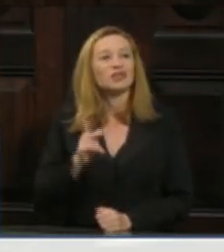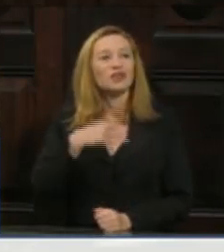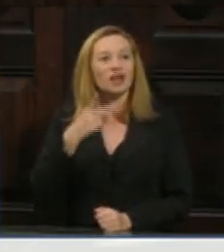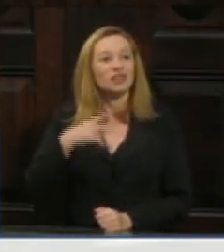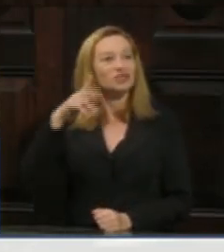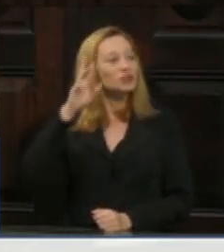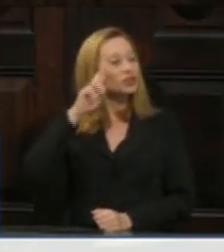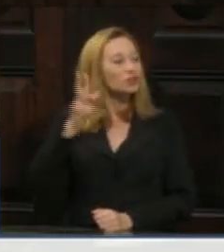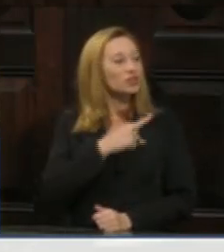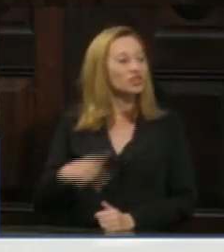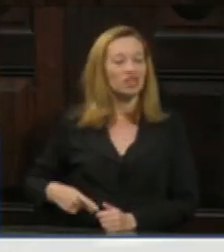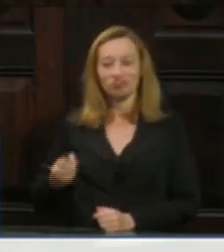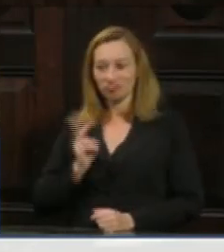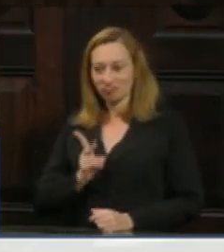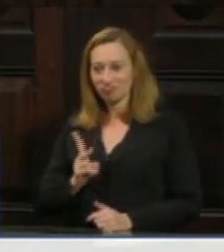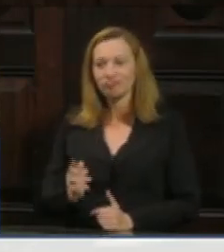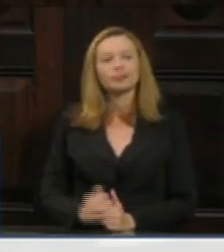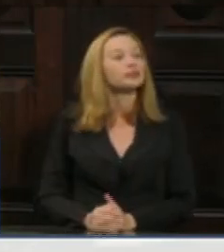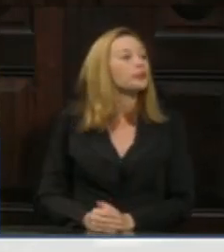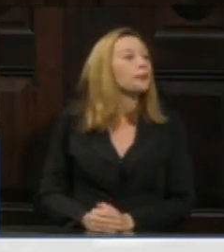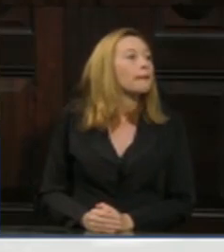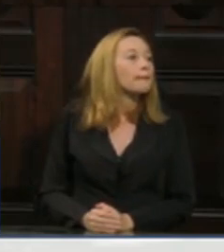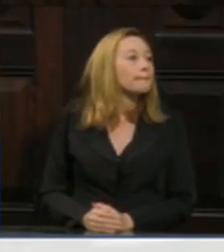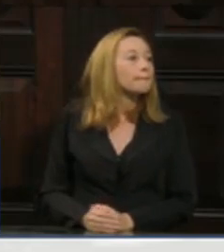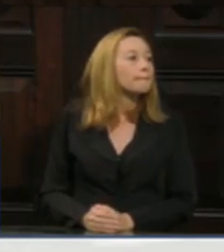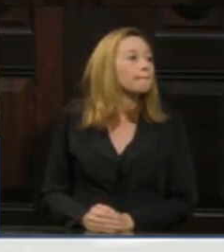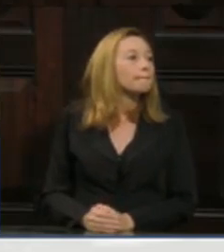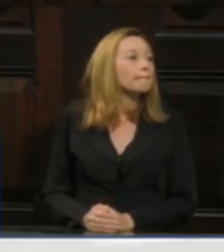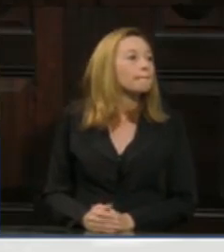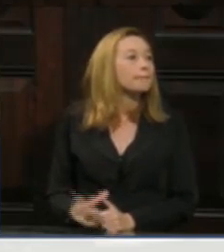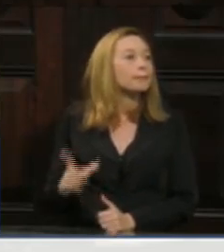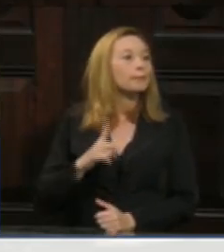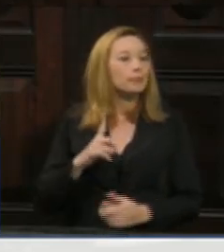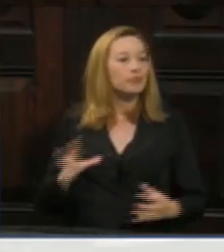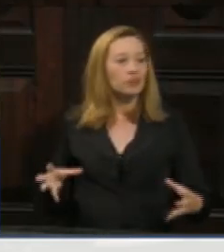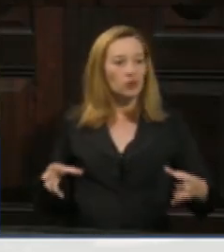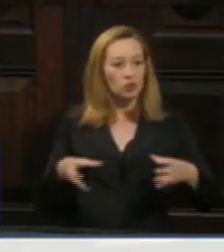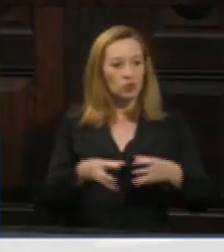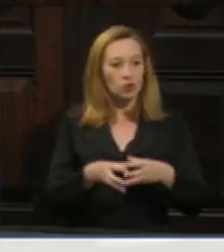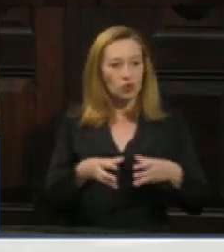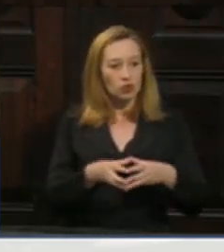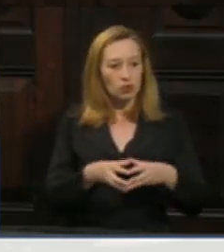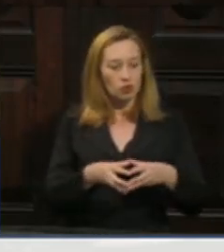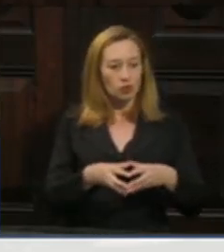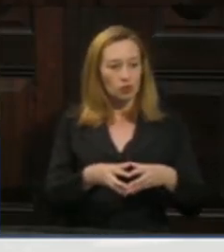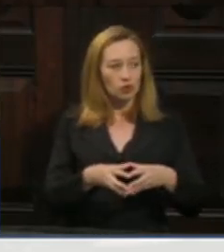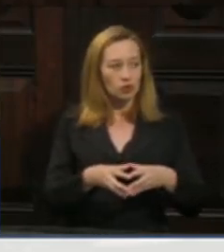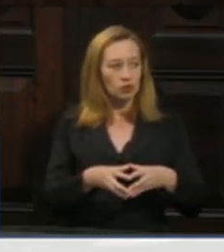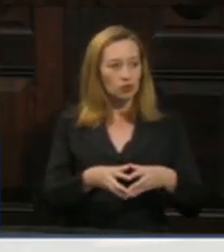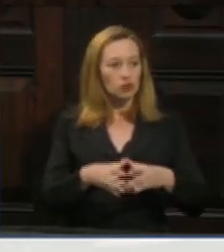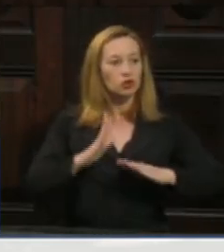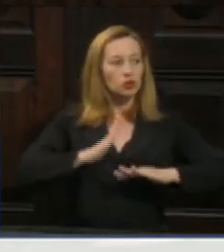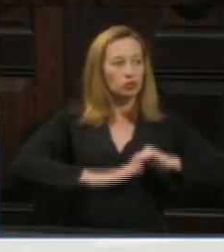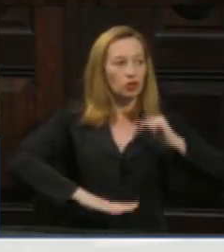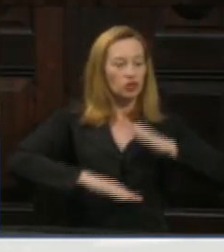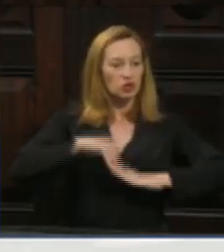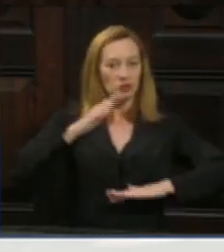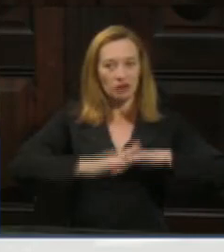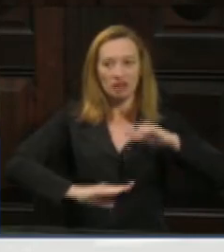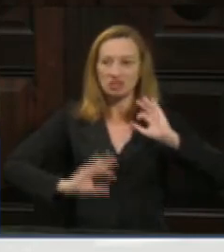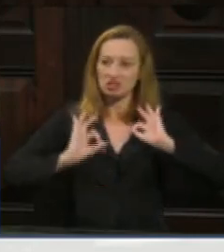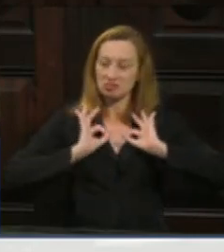queria sinceramente manifestar a Vossa Excelência. Eu agradeço, deputado Carlos Mink, e afirmo que a minha